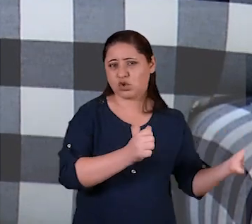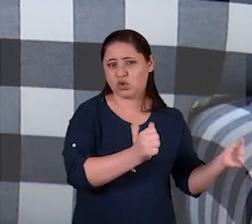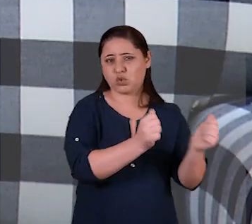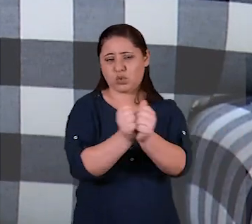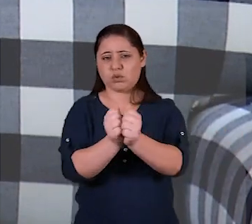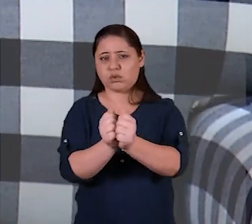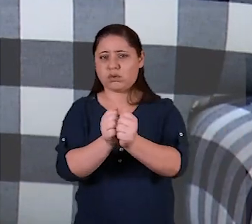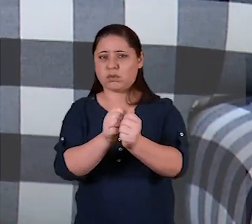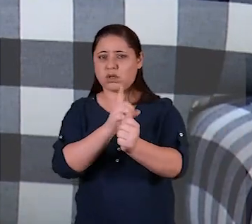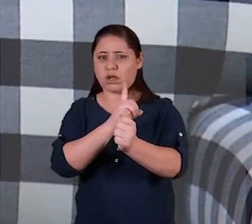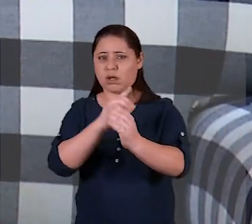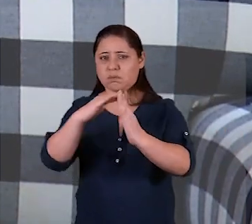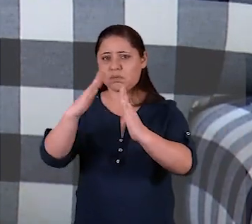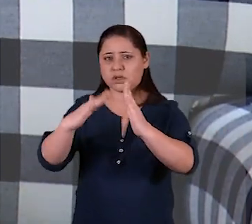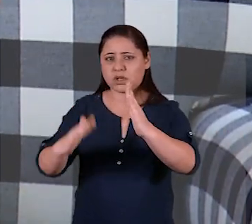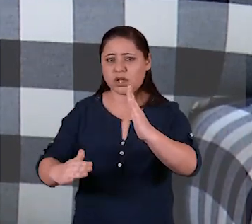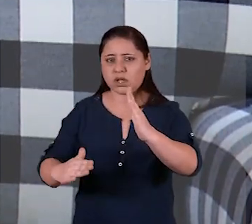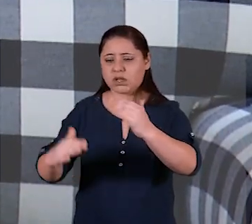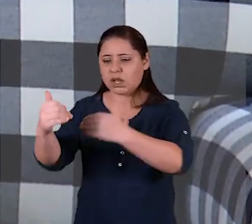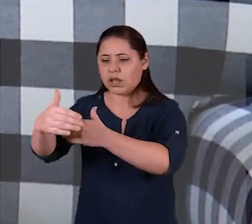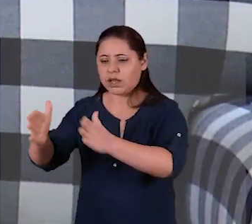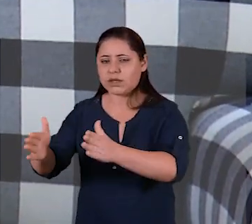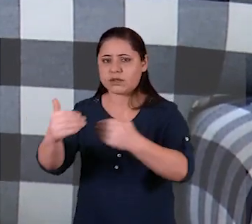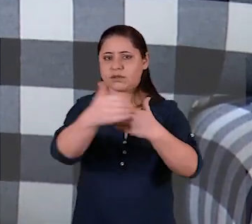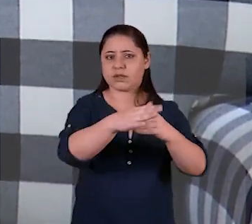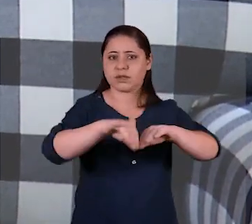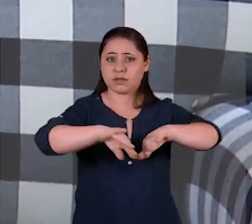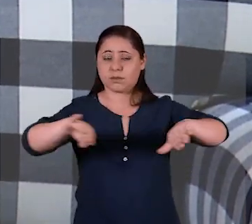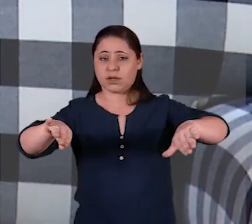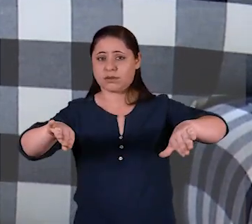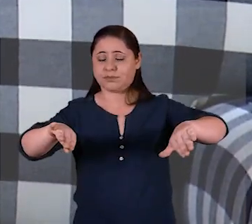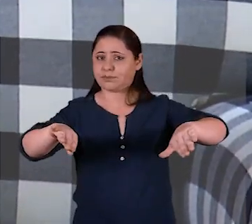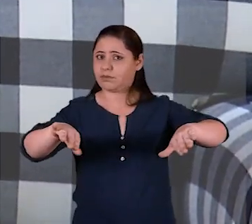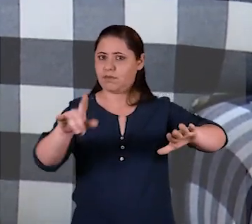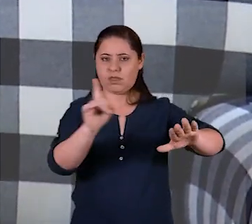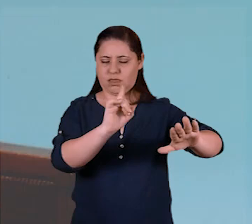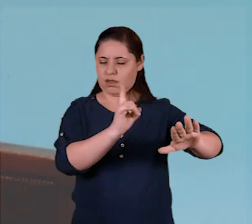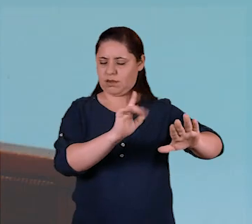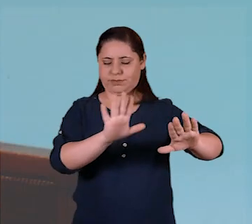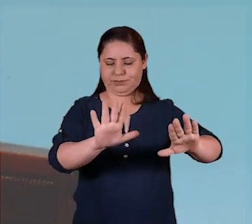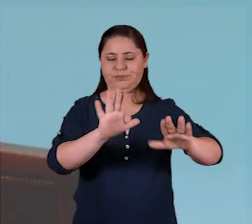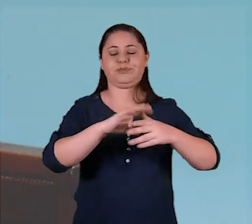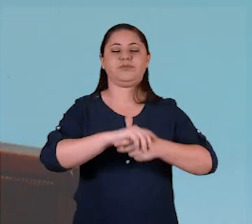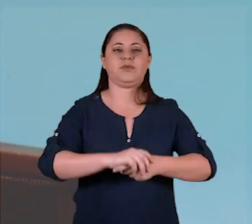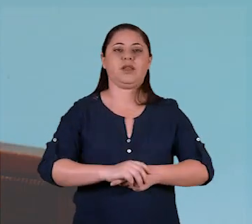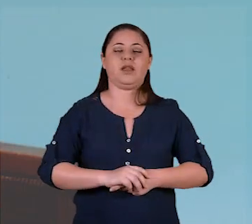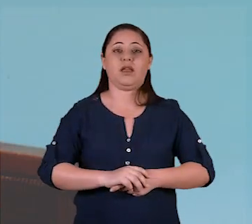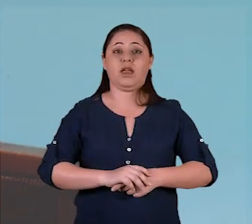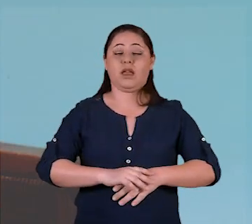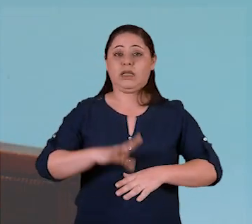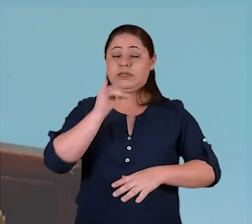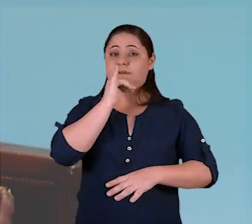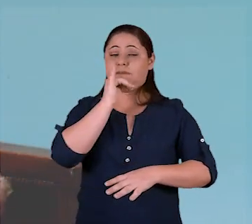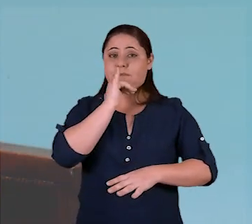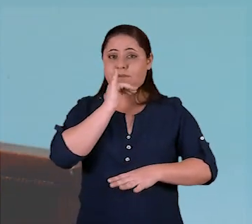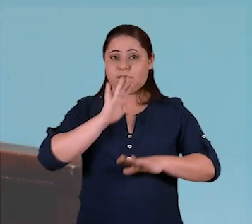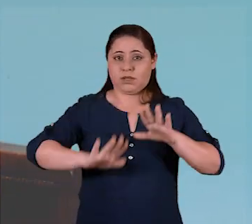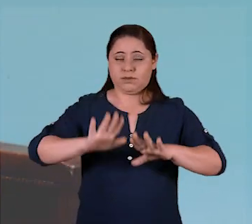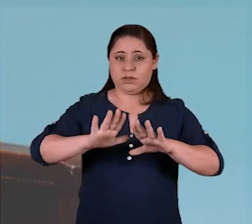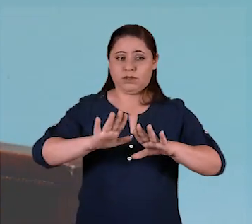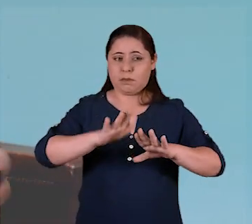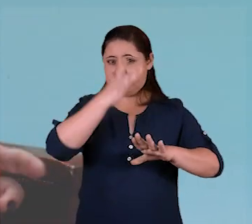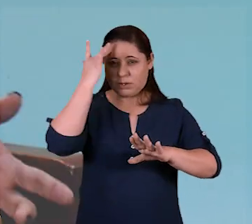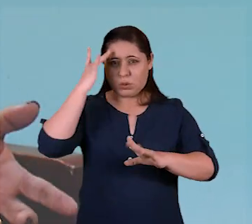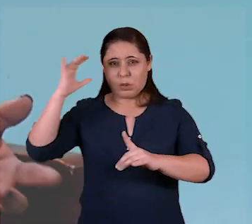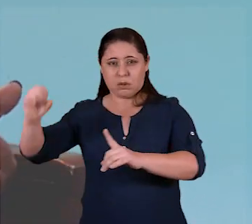Casa da Mulher Brasileira, perdão, cada um fica numa sala separado? Sim, nem todos os casos os agressores são levados. Os agressores